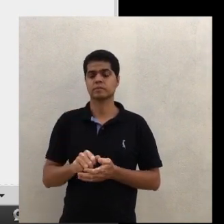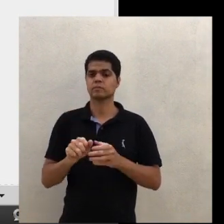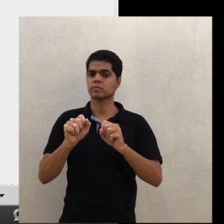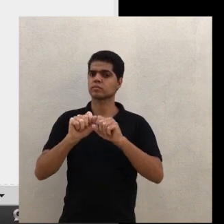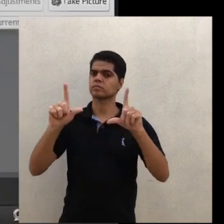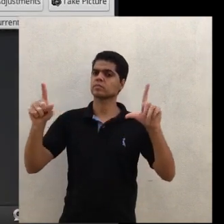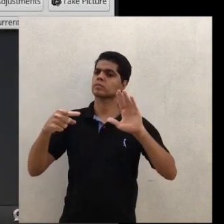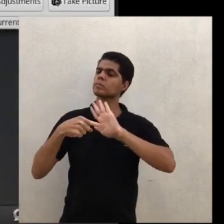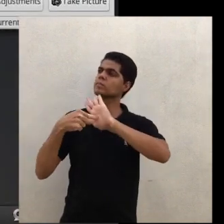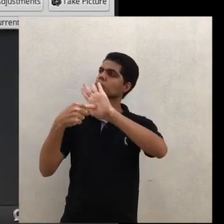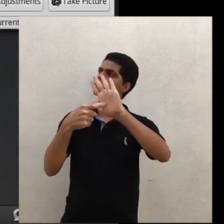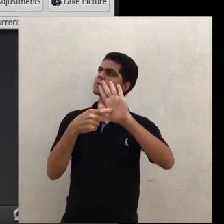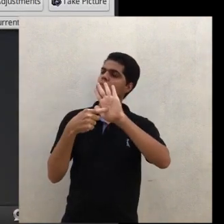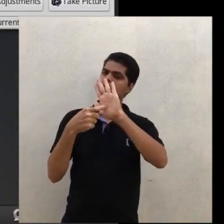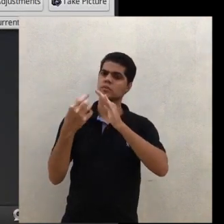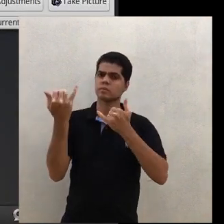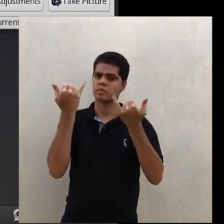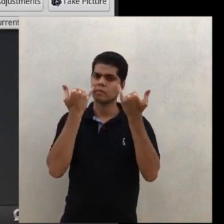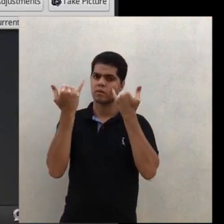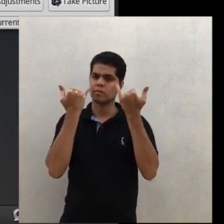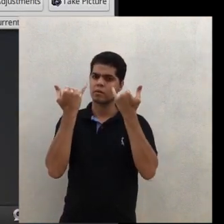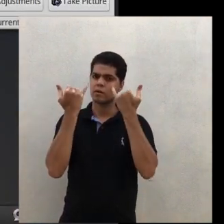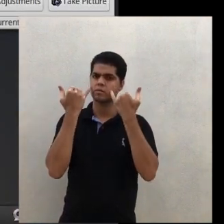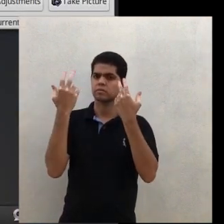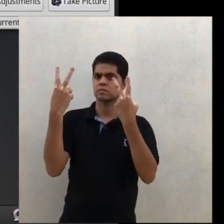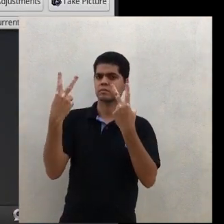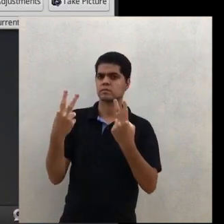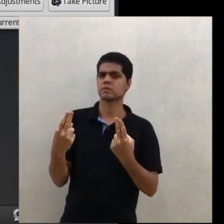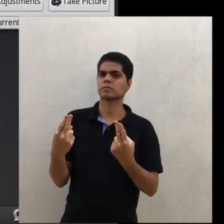meu objetivo agora é pegar,